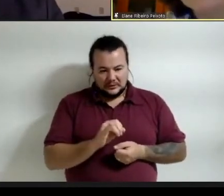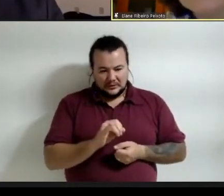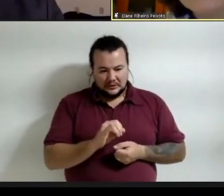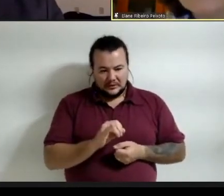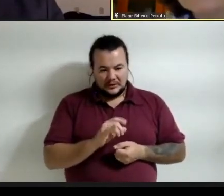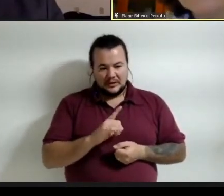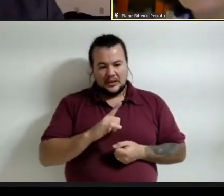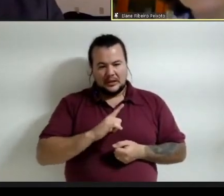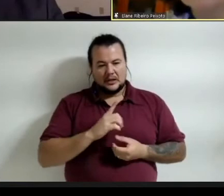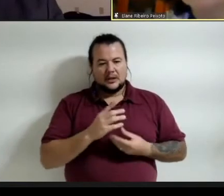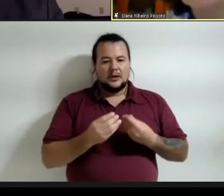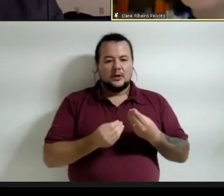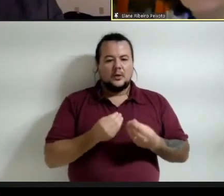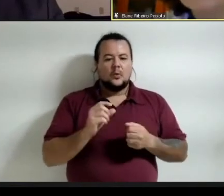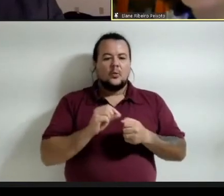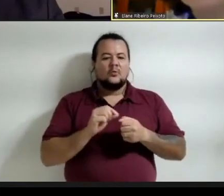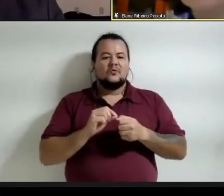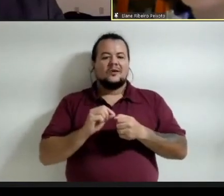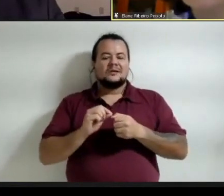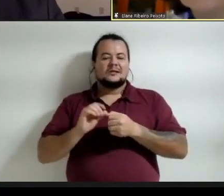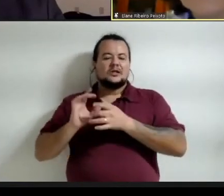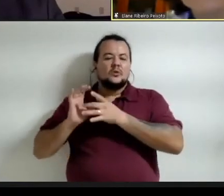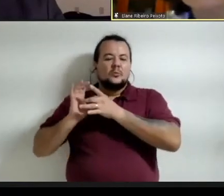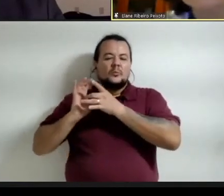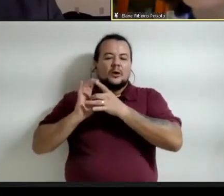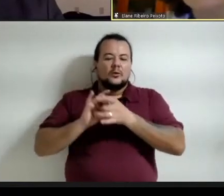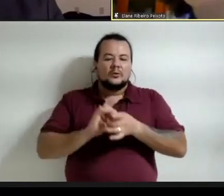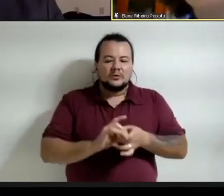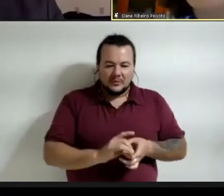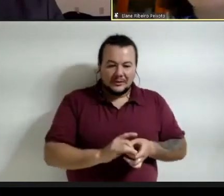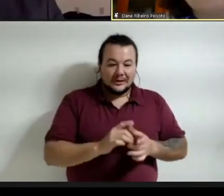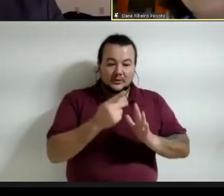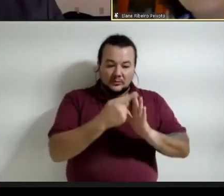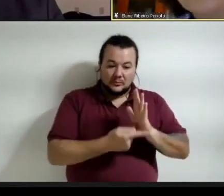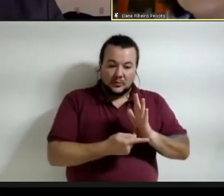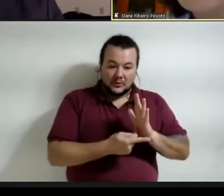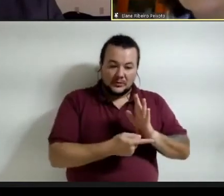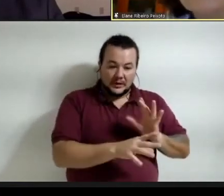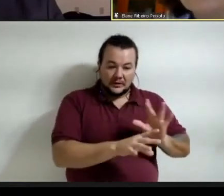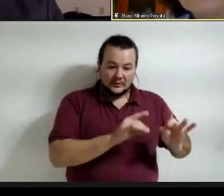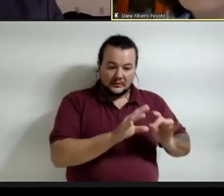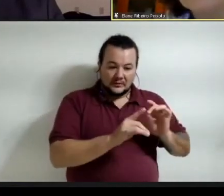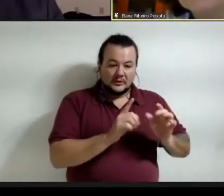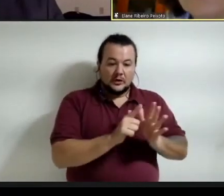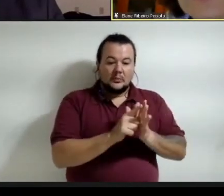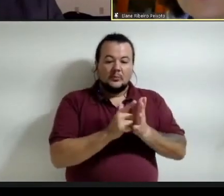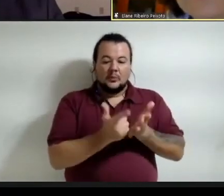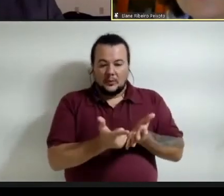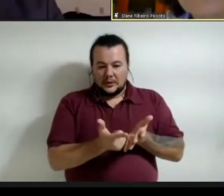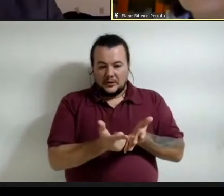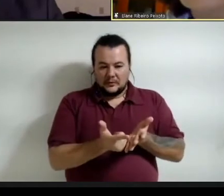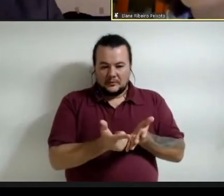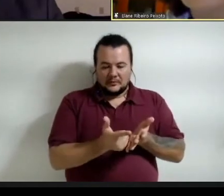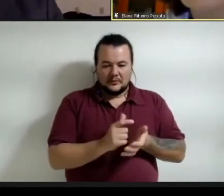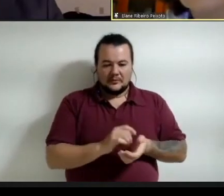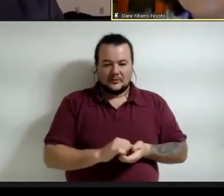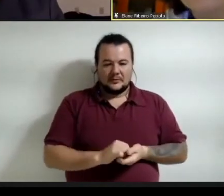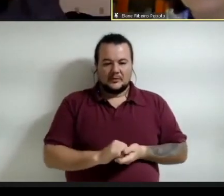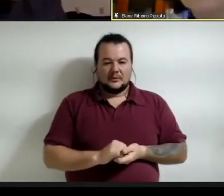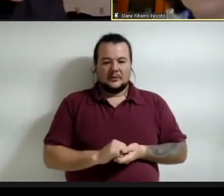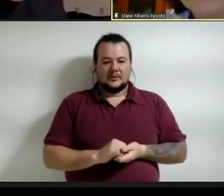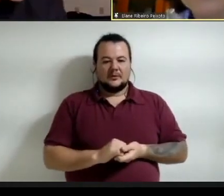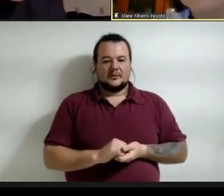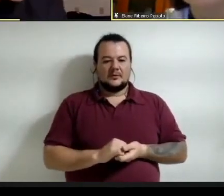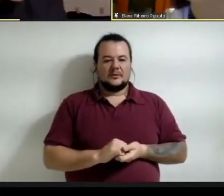uma contextualização dos projetos selecionados para o livro The World as a as an